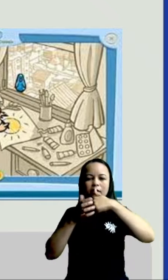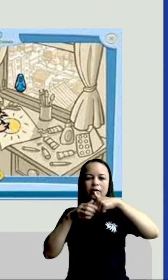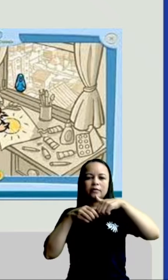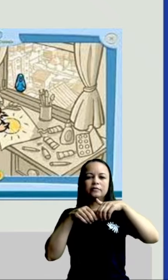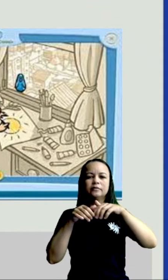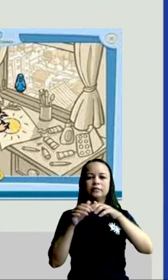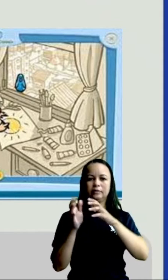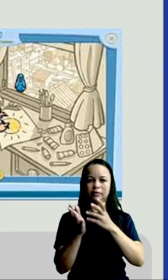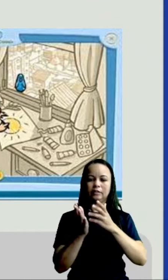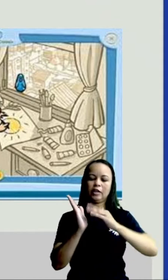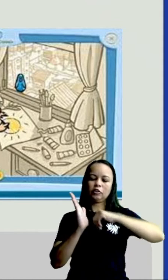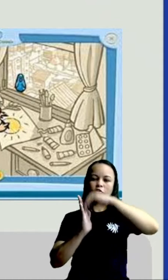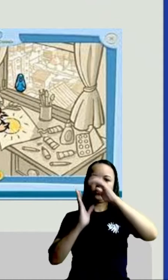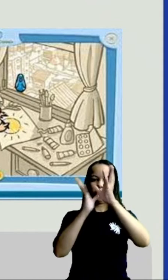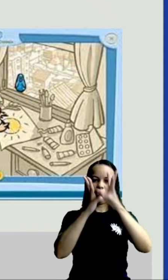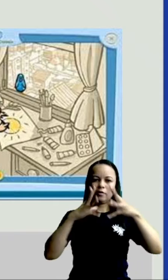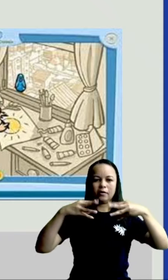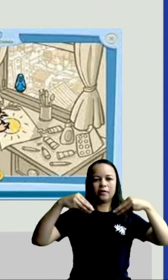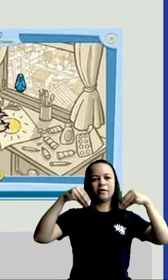a